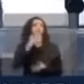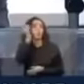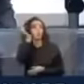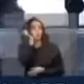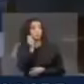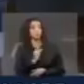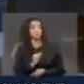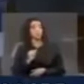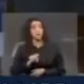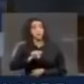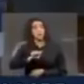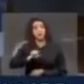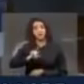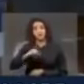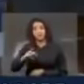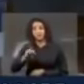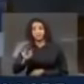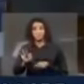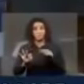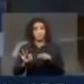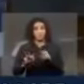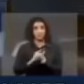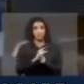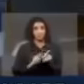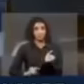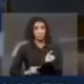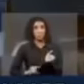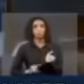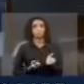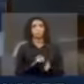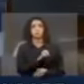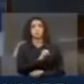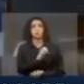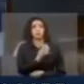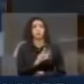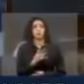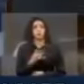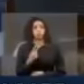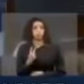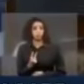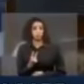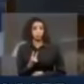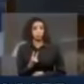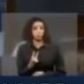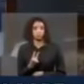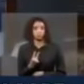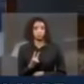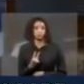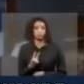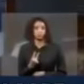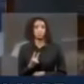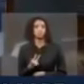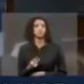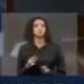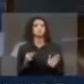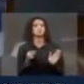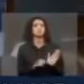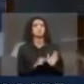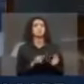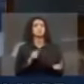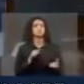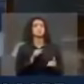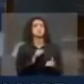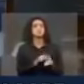de descumprimento de preceito fundamental, a DPF 442, que pretende